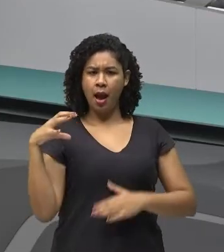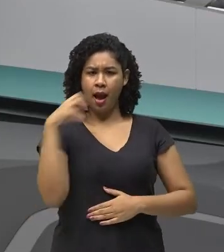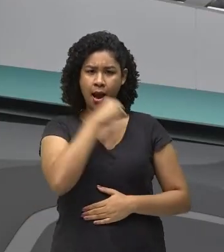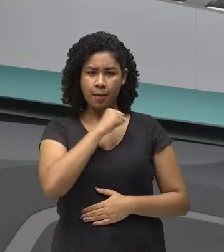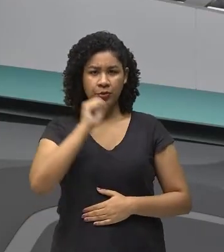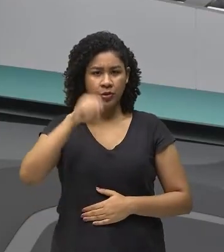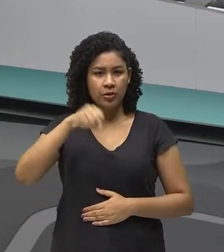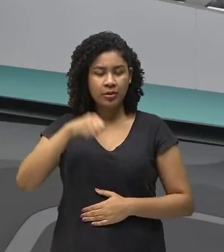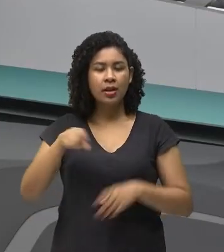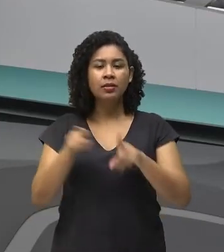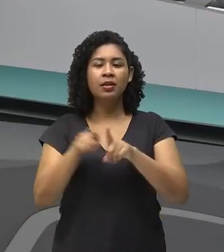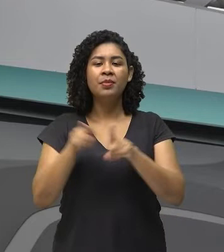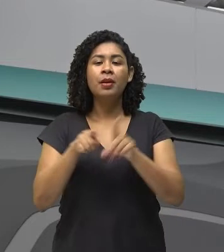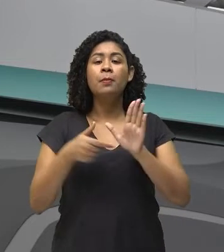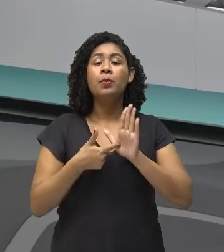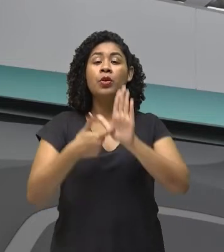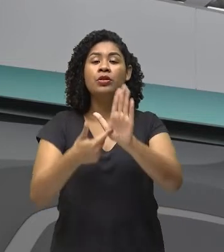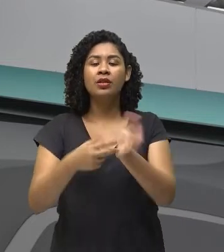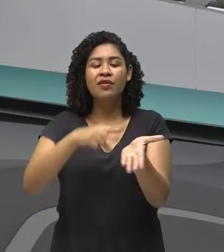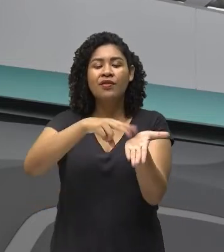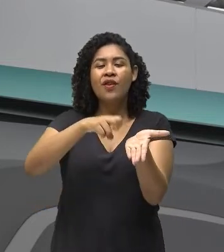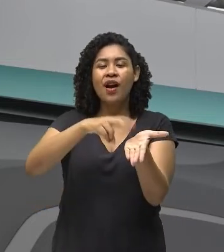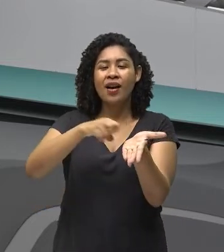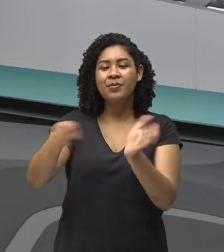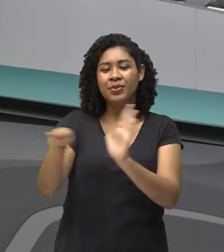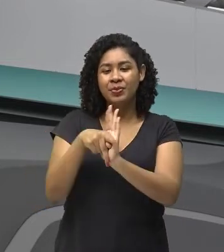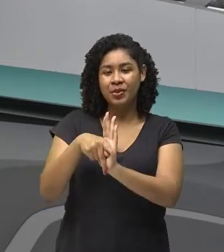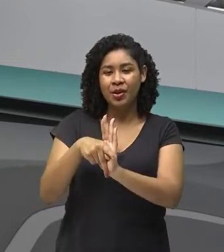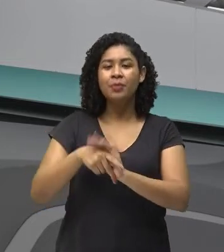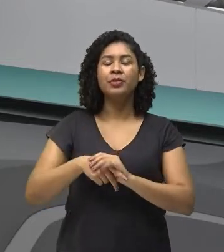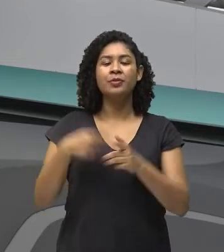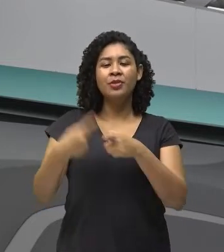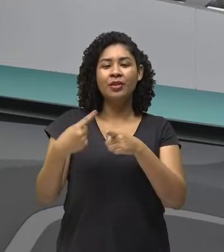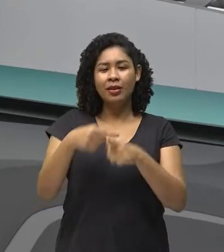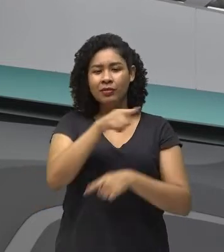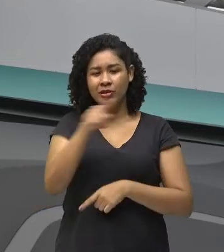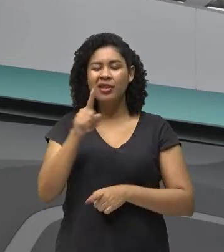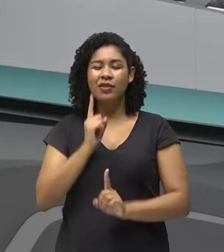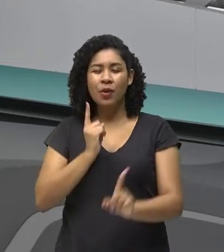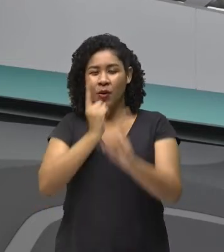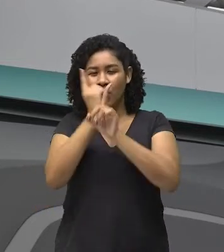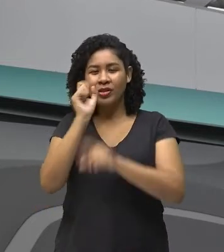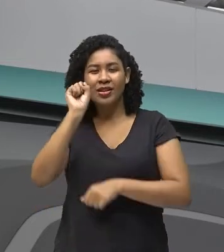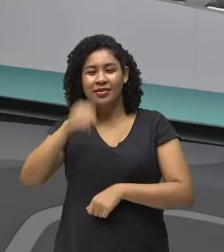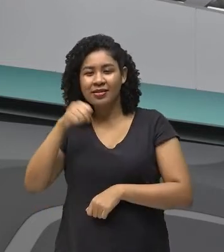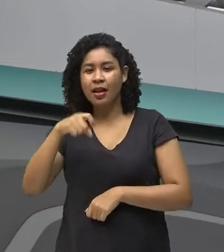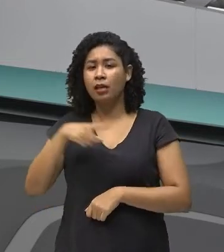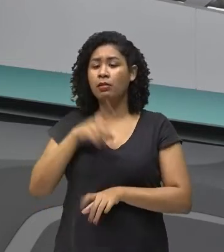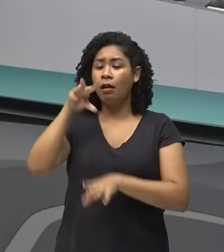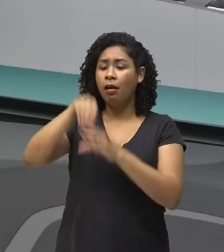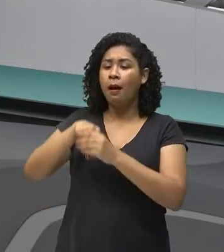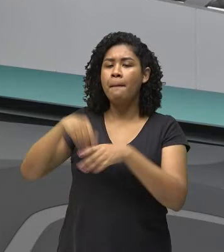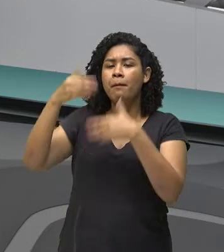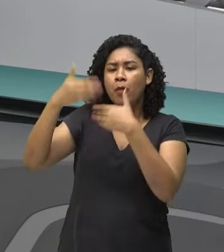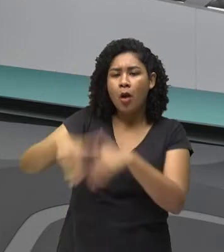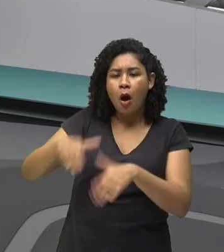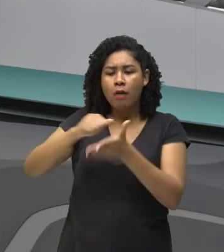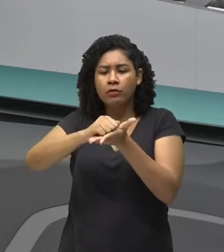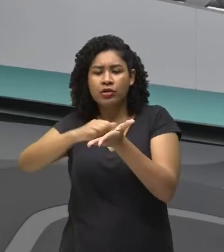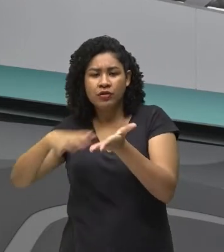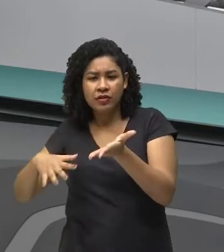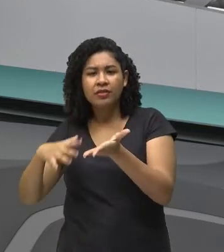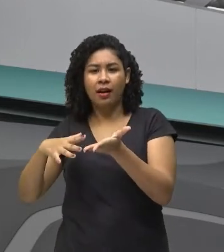também o vocabulário relacionado a esse texto, porque realmente é o que vocês vão encontrar por aí nas provas ou uma atividade relacionada